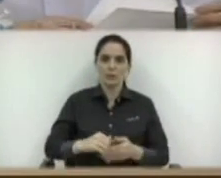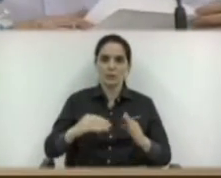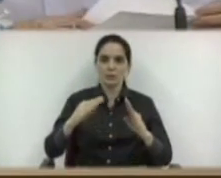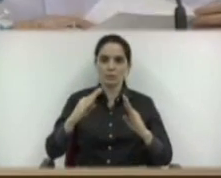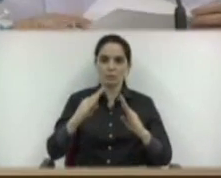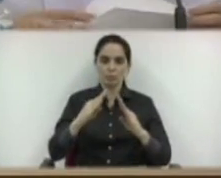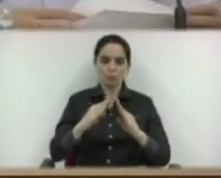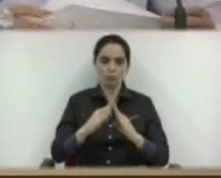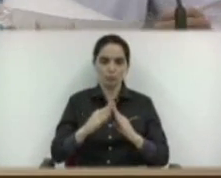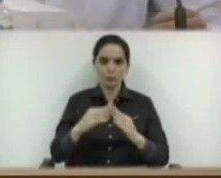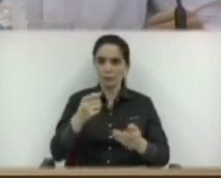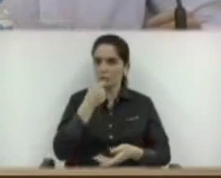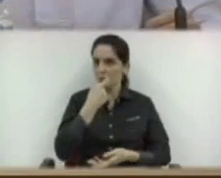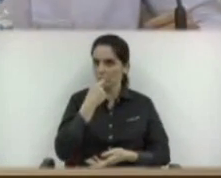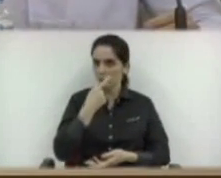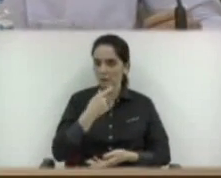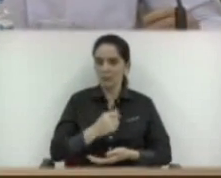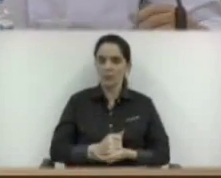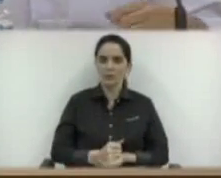José Eduardo Monteiro Júnior.